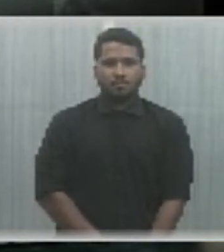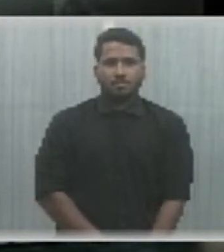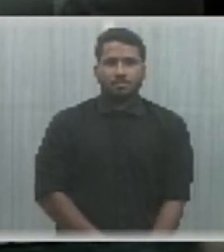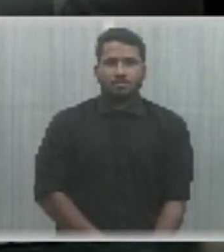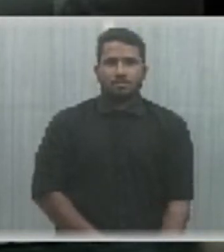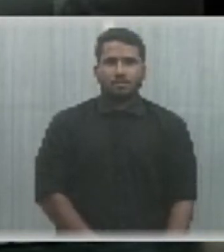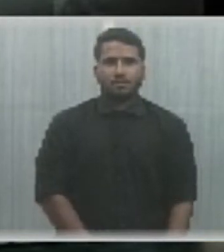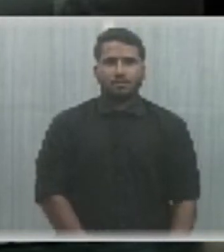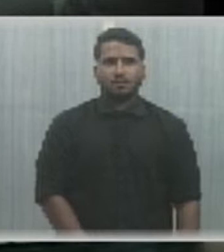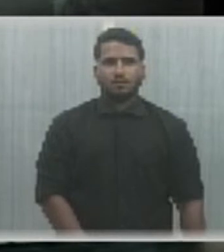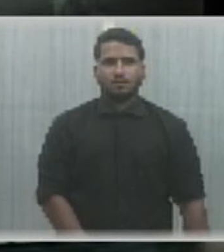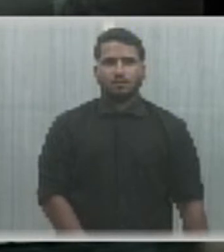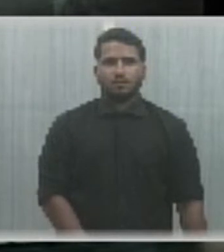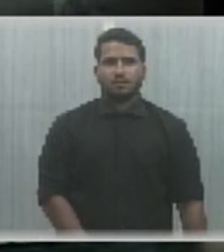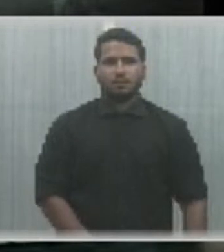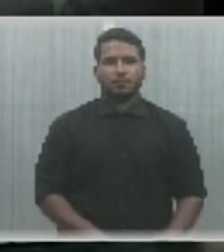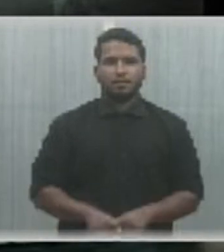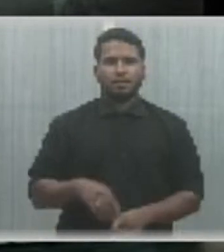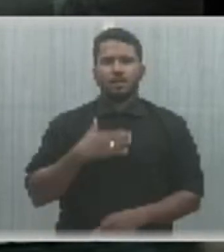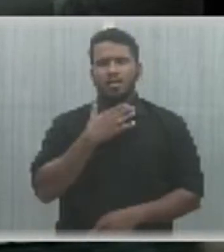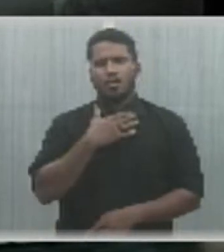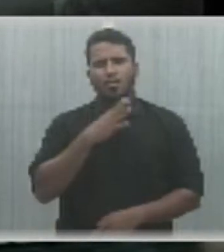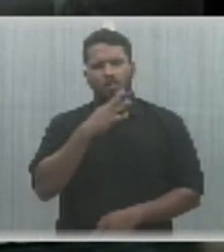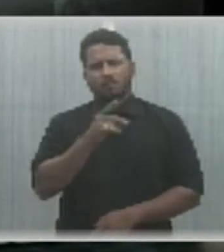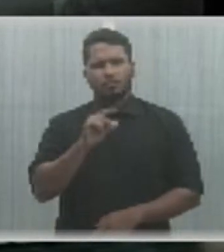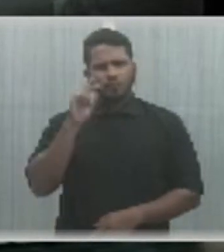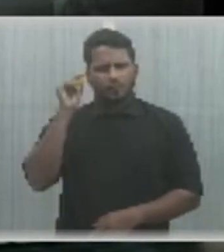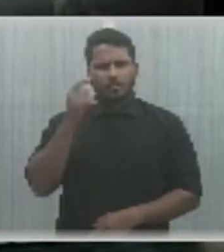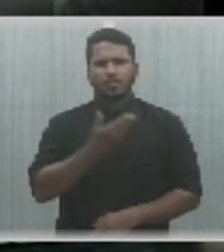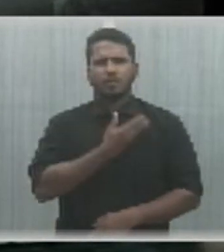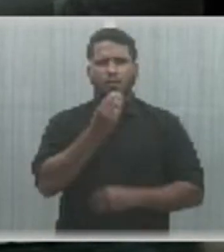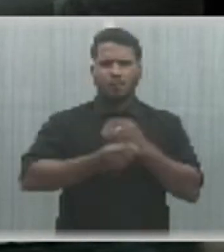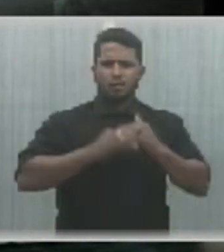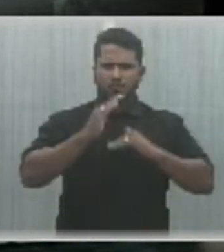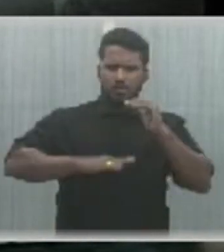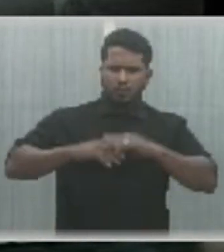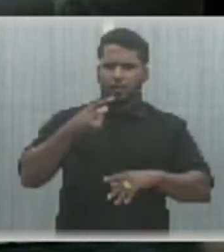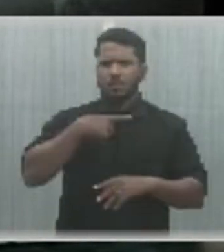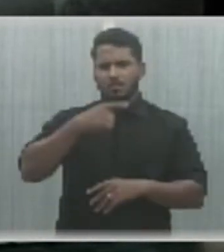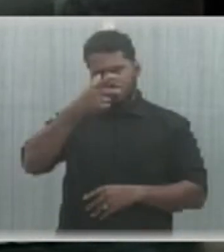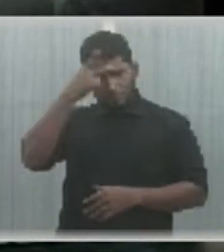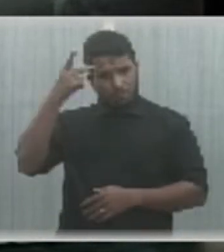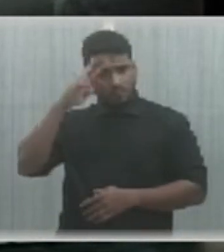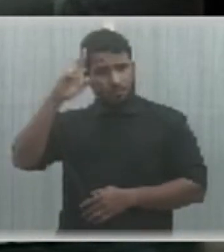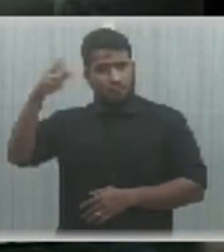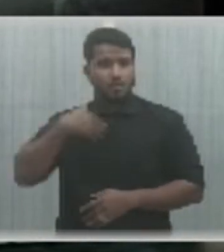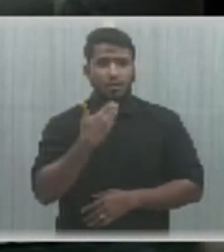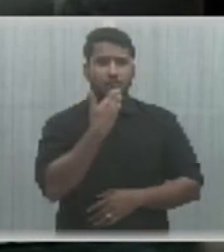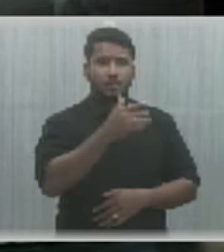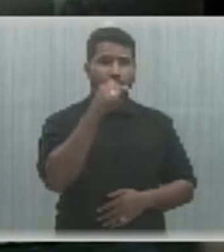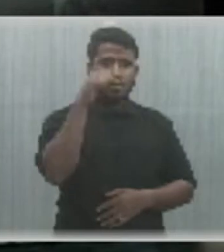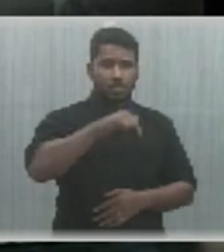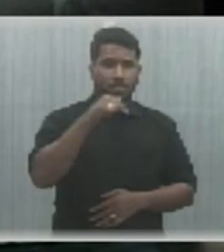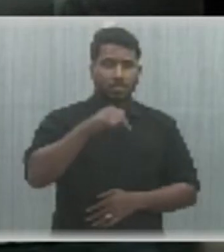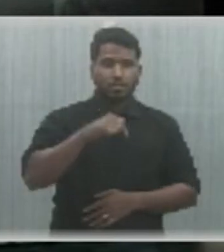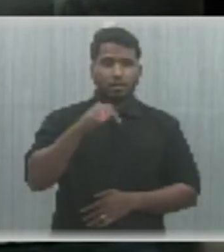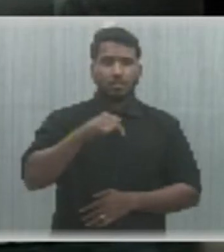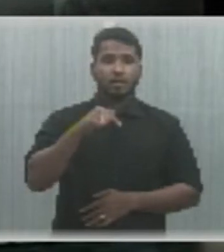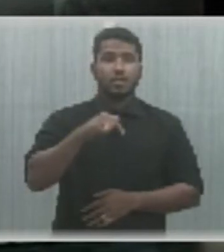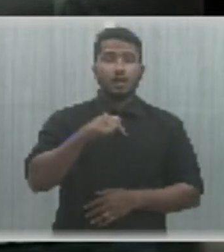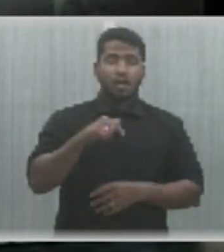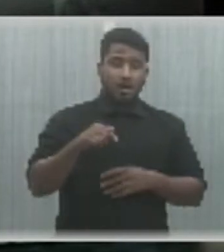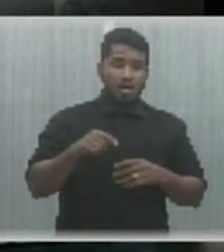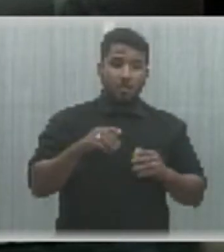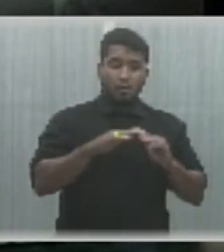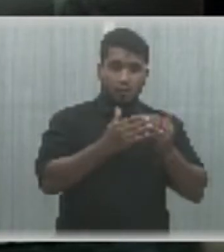Conheci bastante o colega de, como profissional, como dirigente. Queria pedir a autorização do autor